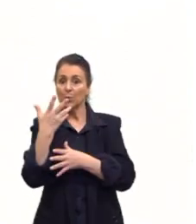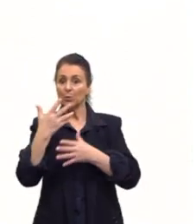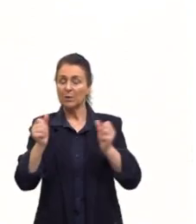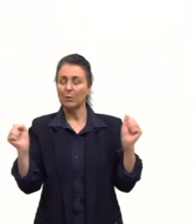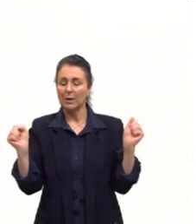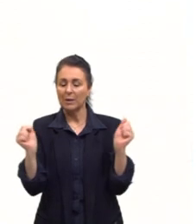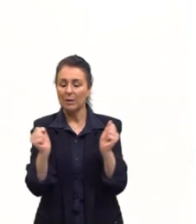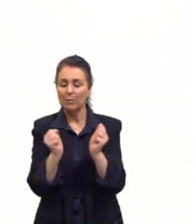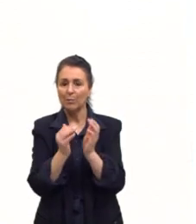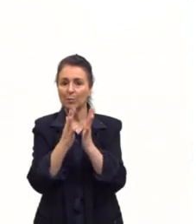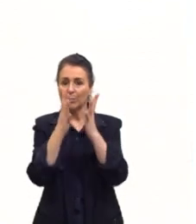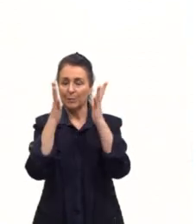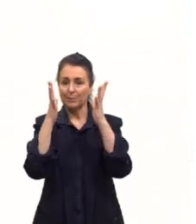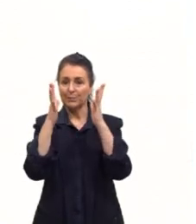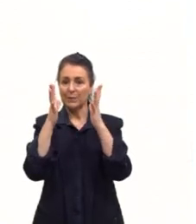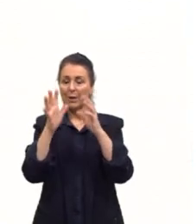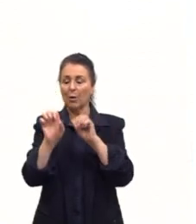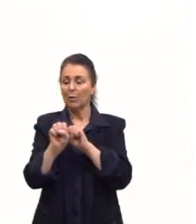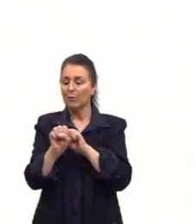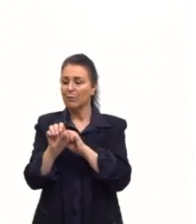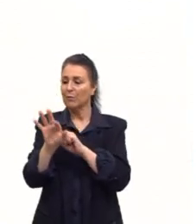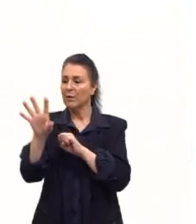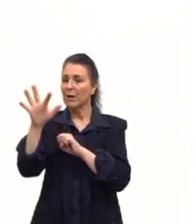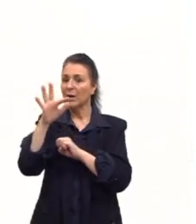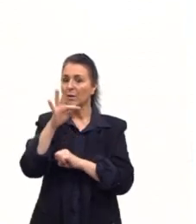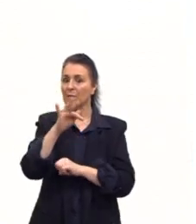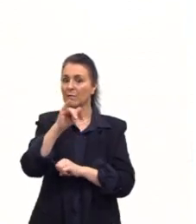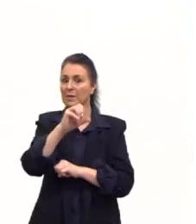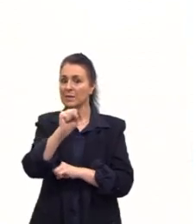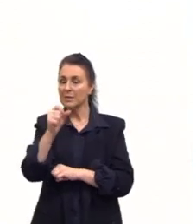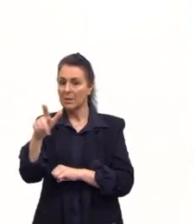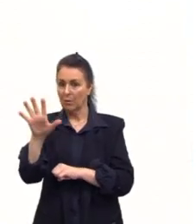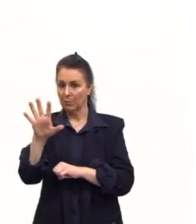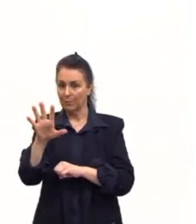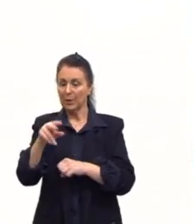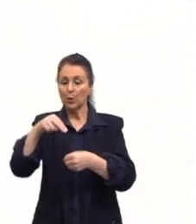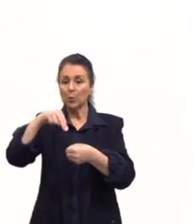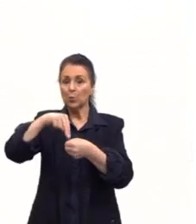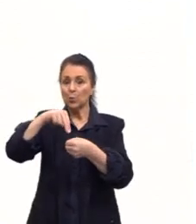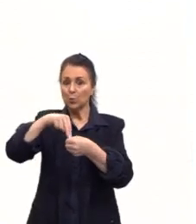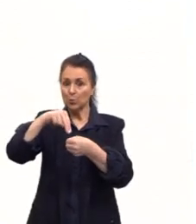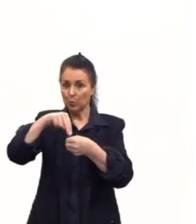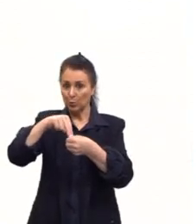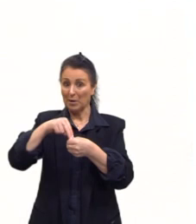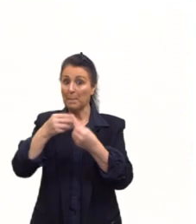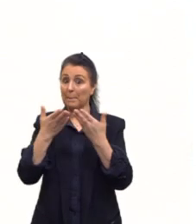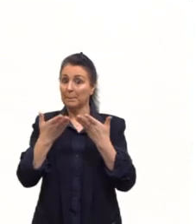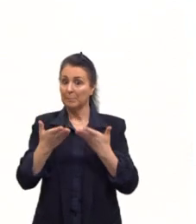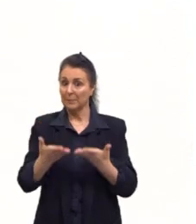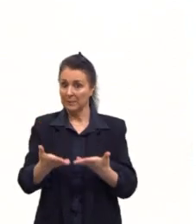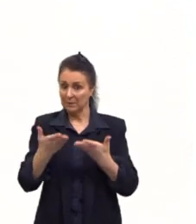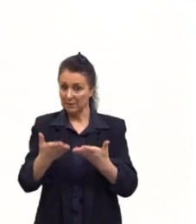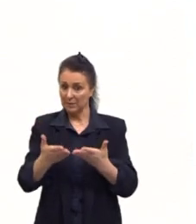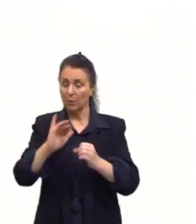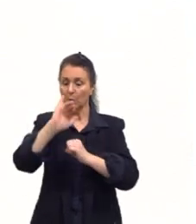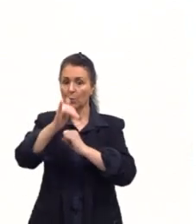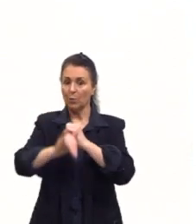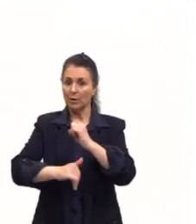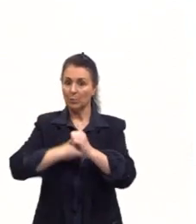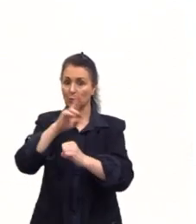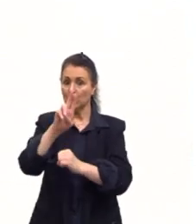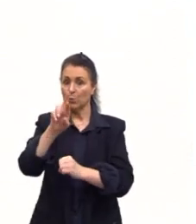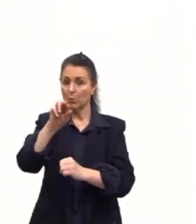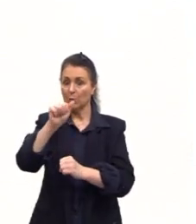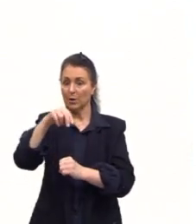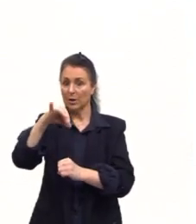basicamente a fissão nuclear é a quebra de um núcleo que é muito pesado como átomo de urânio aí que